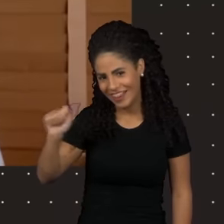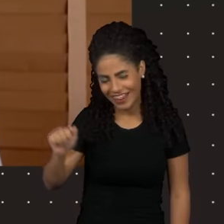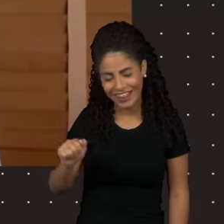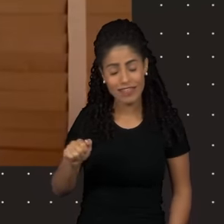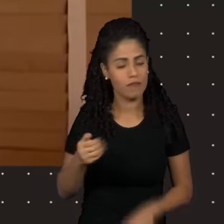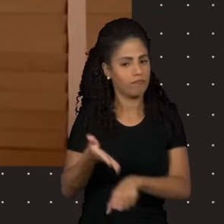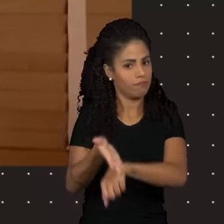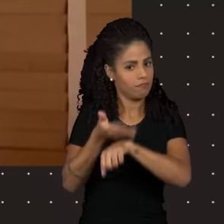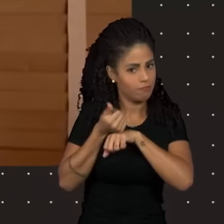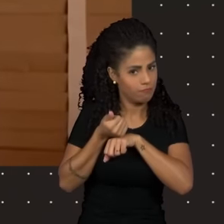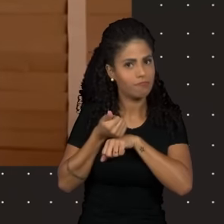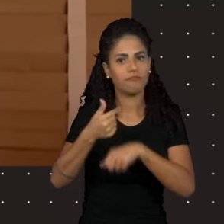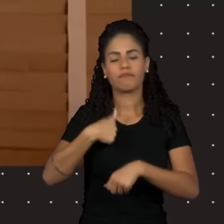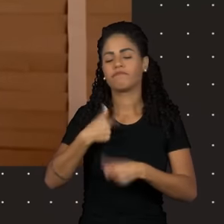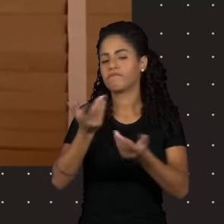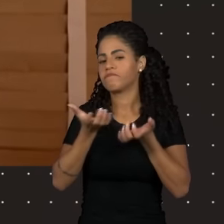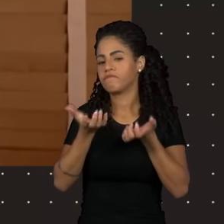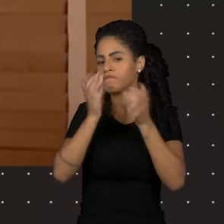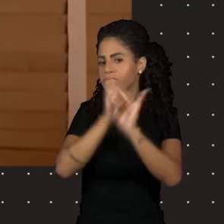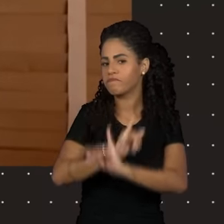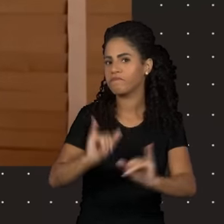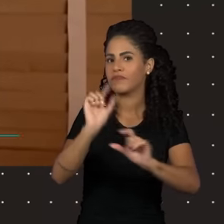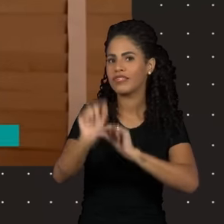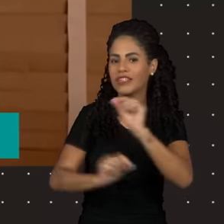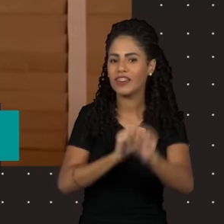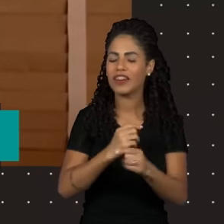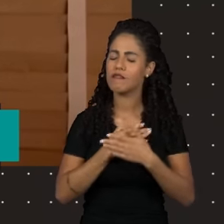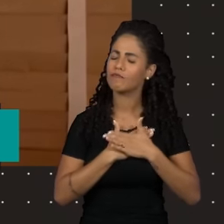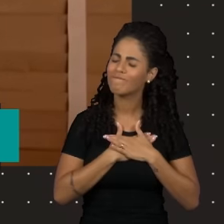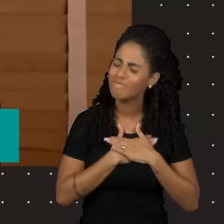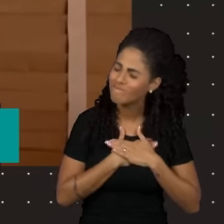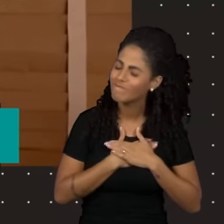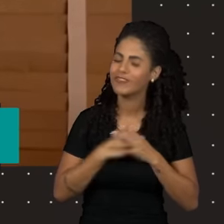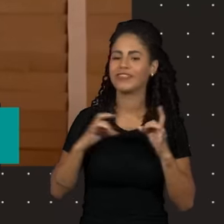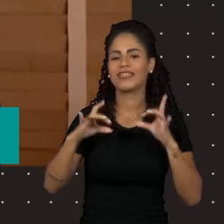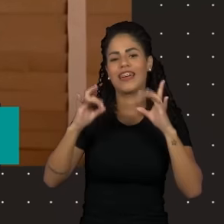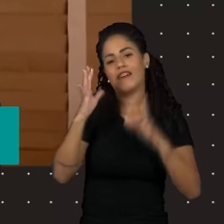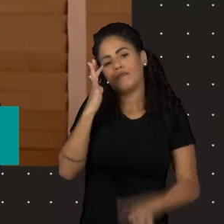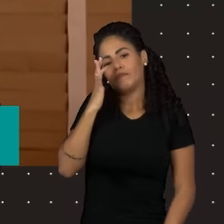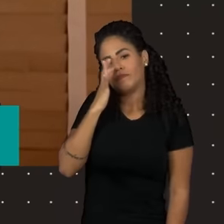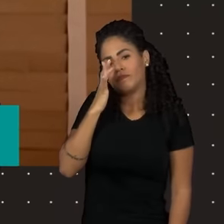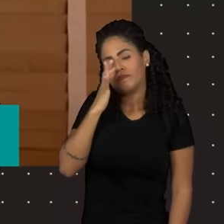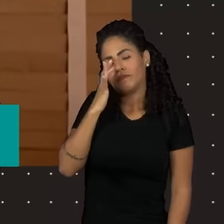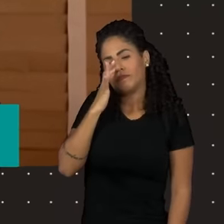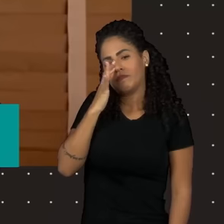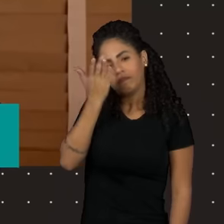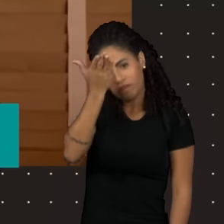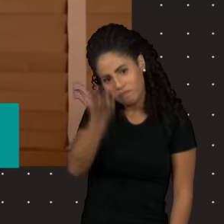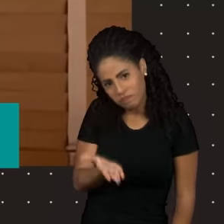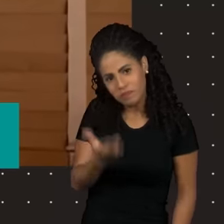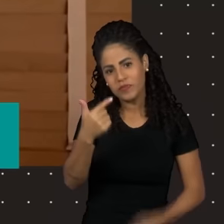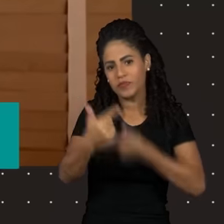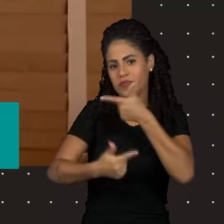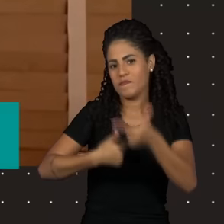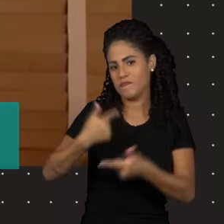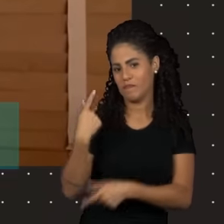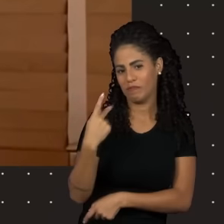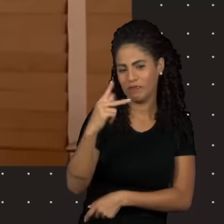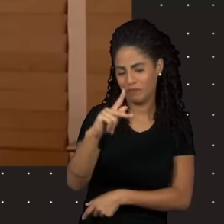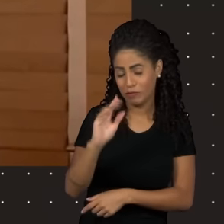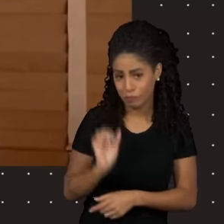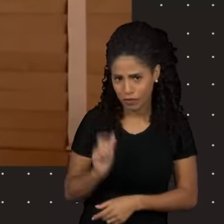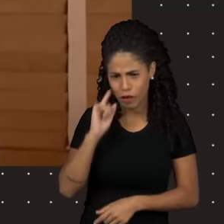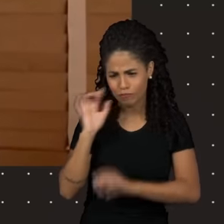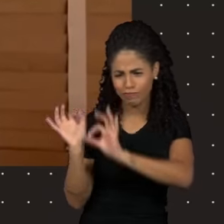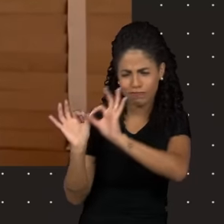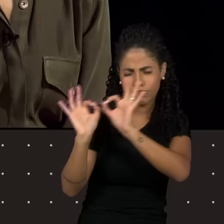antes de mais nada, eu queria dizer que eu sou um profundo admirador do seu trabalho. Te